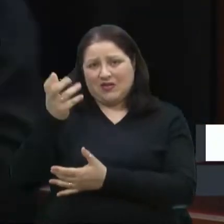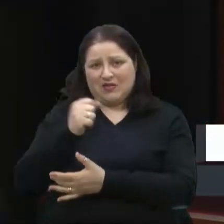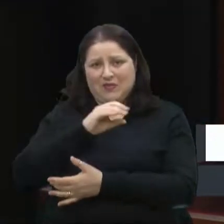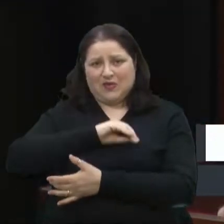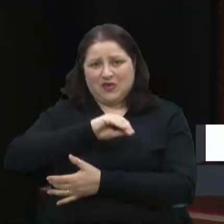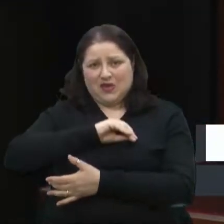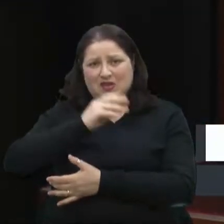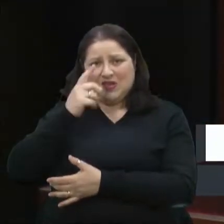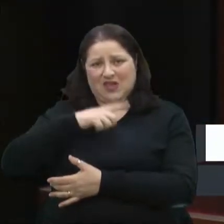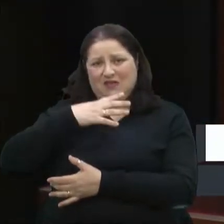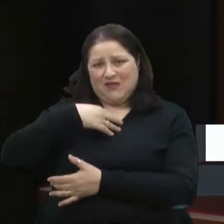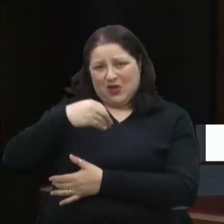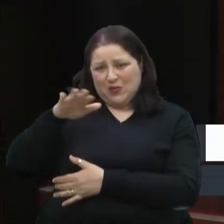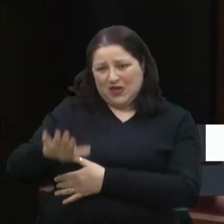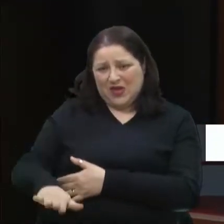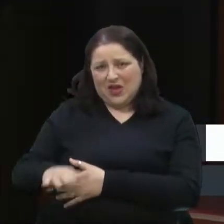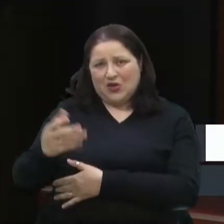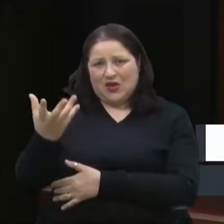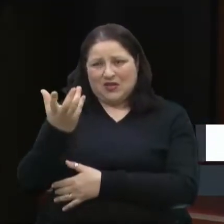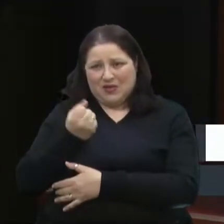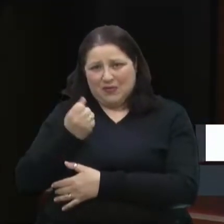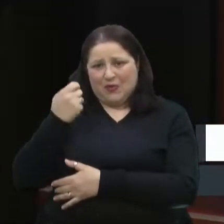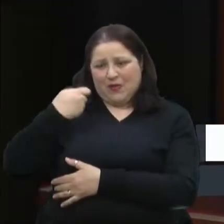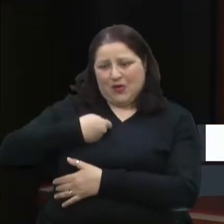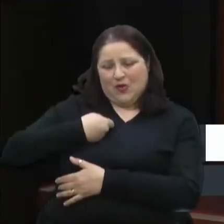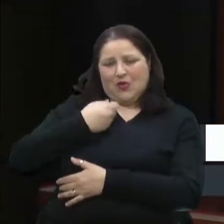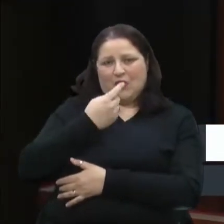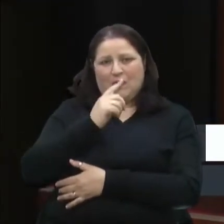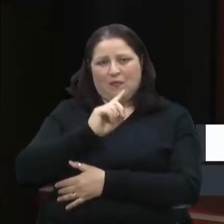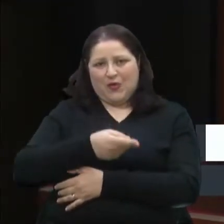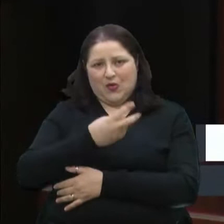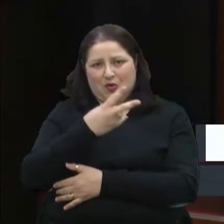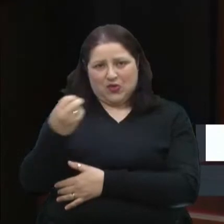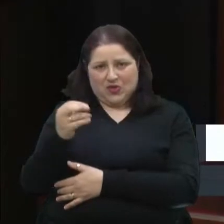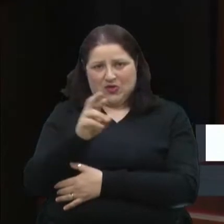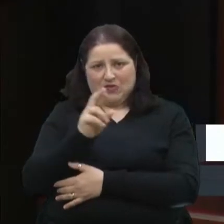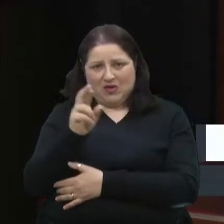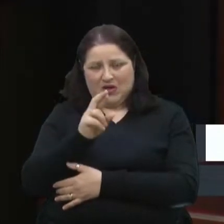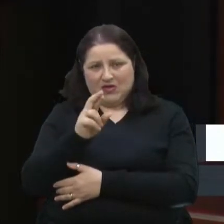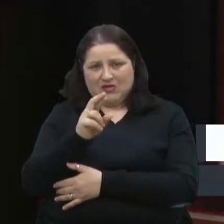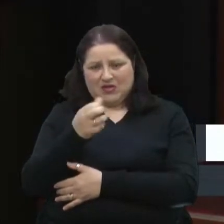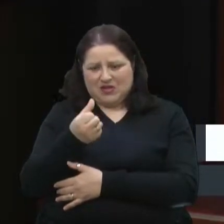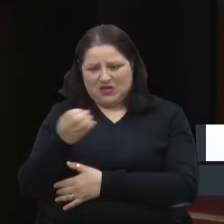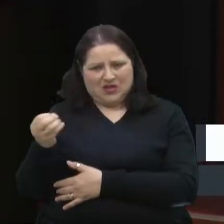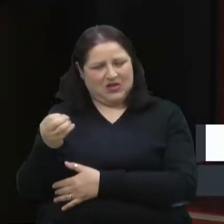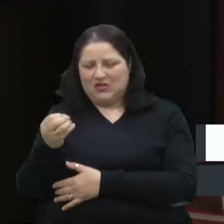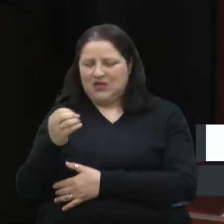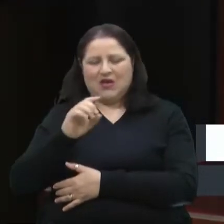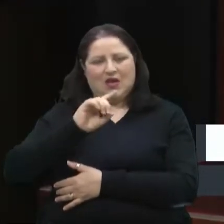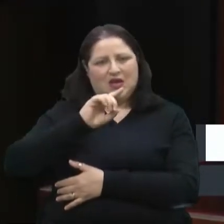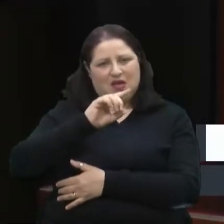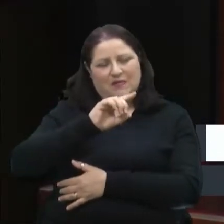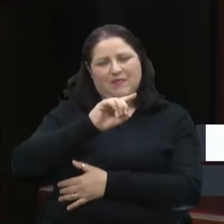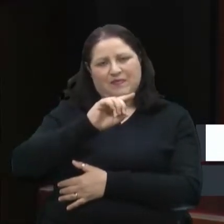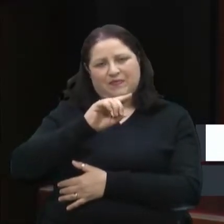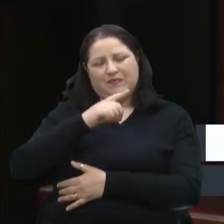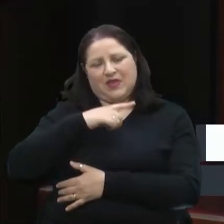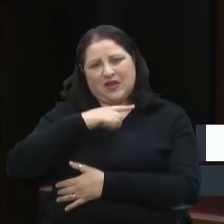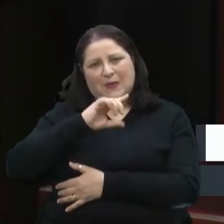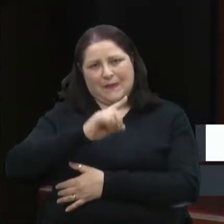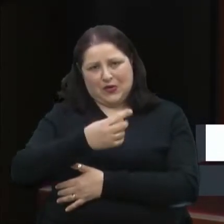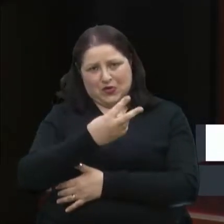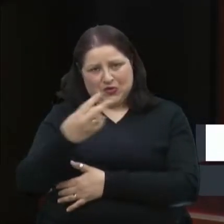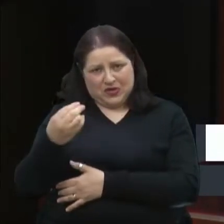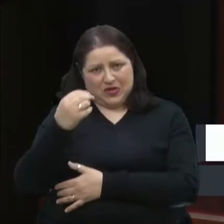tinham filhos pequenos e não tinham condição de trabalhar. Não era 600, era 1.200. E os R$600 para os demais que precisavam